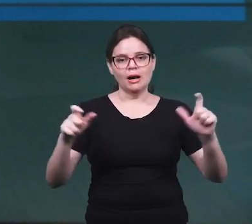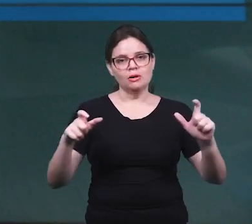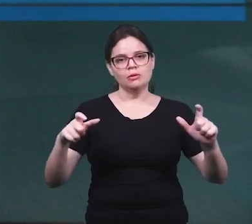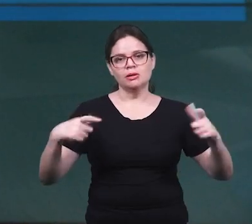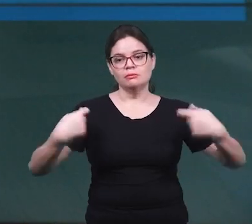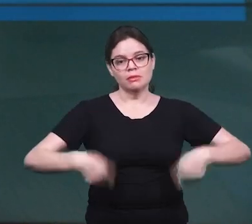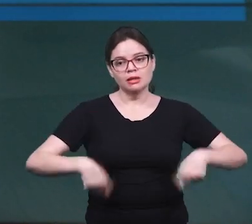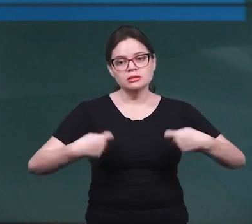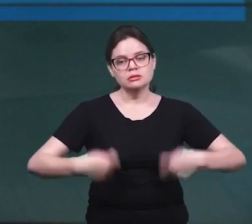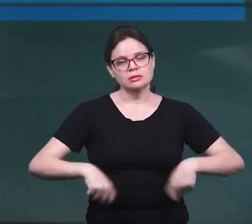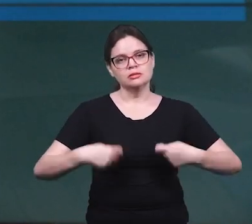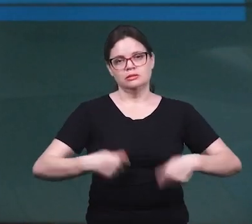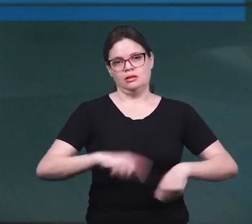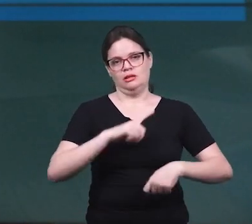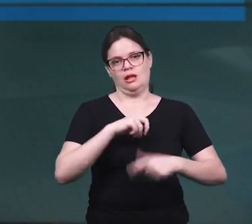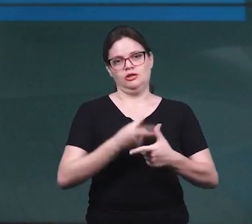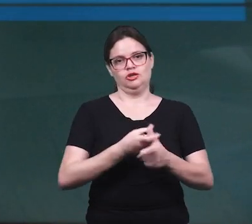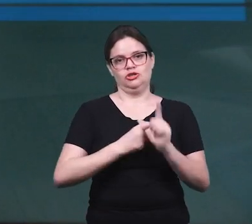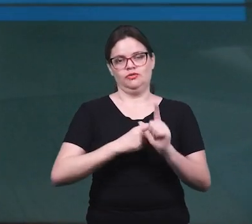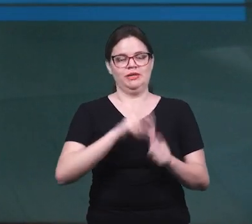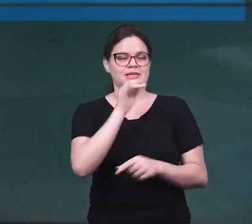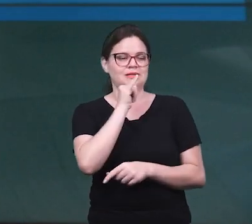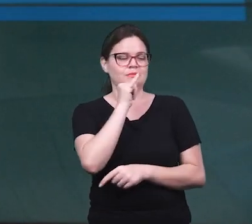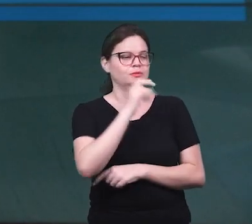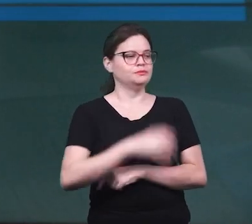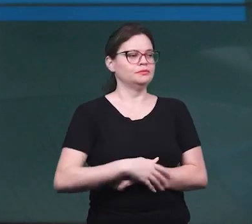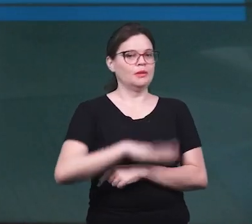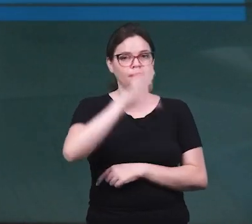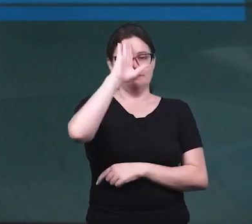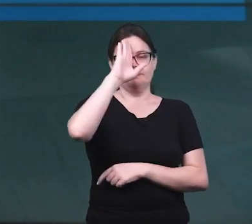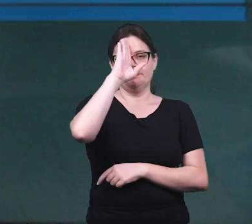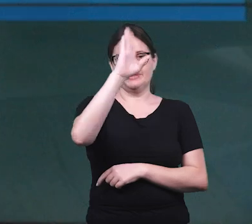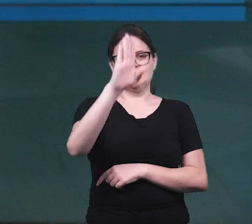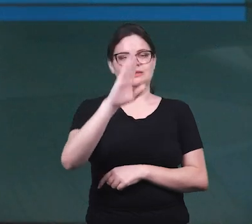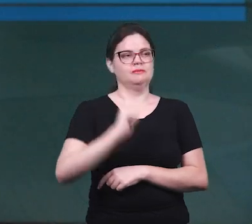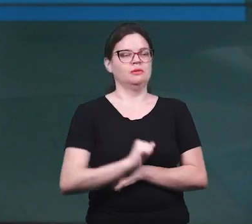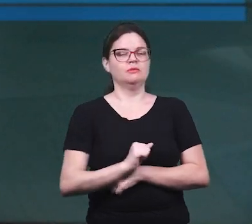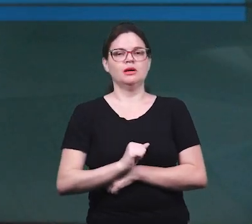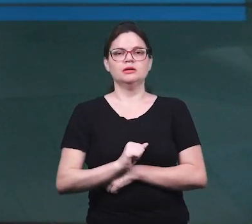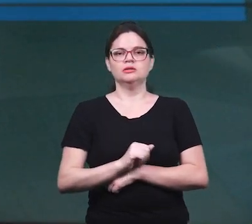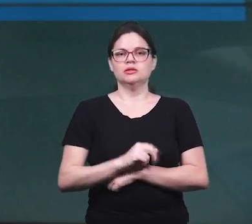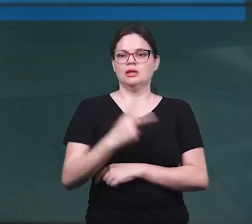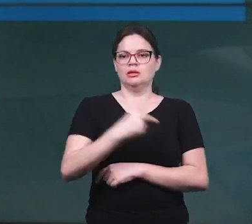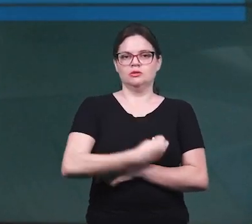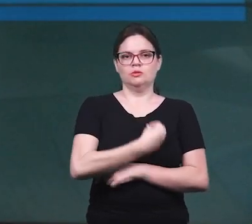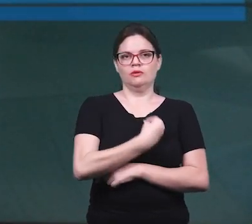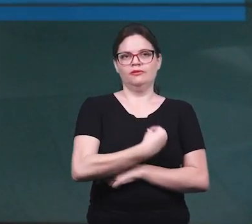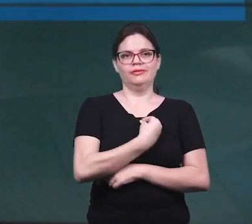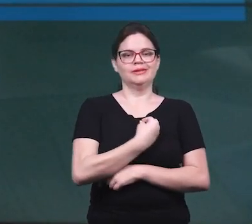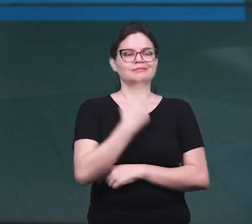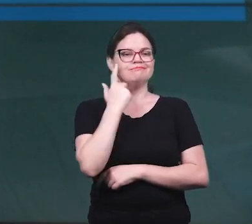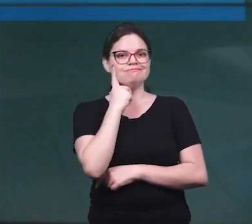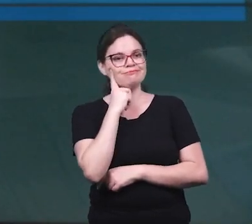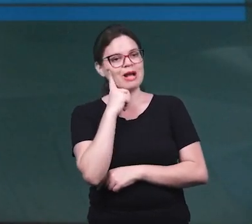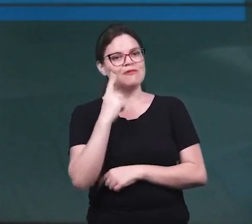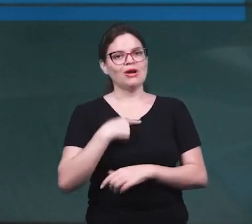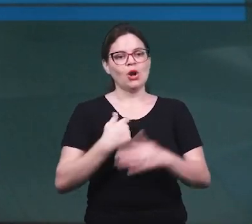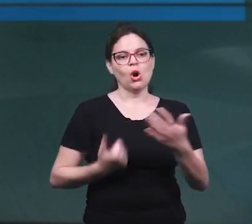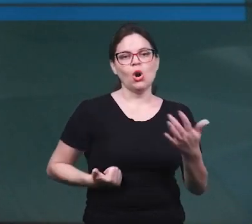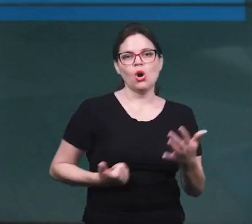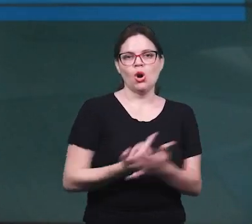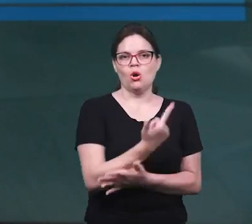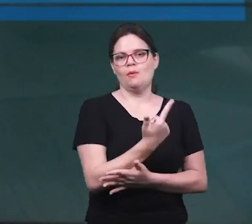precisam ter, principalmente em algum momento da sua vida, você